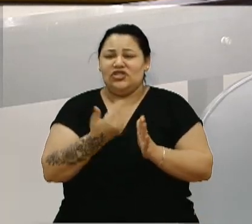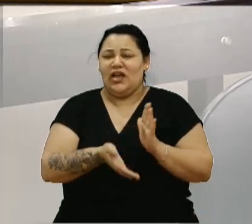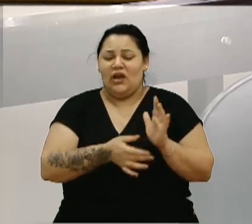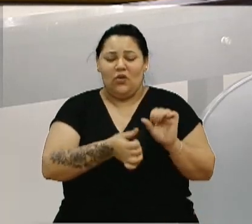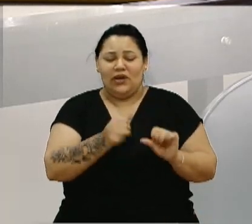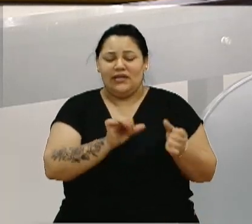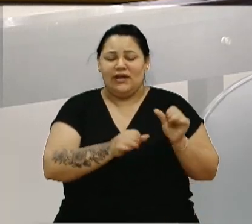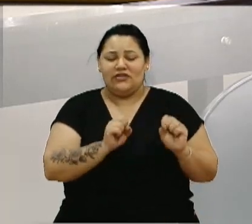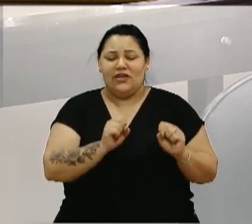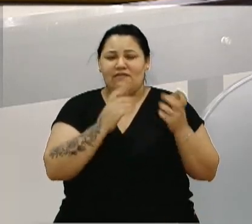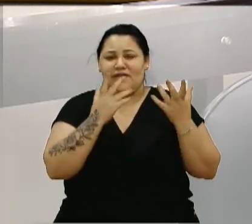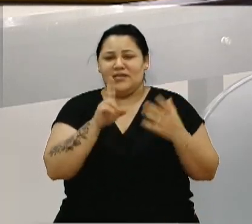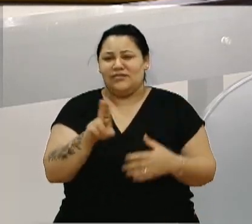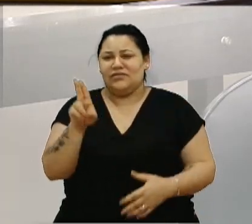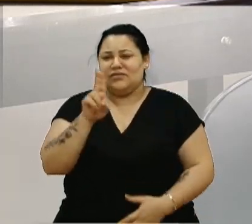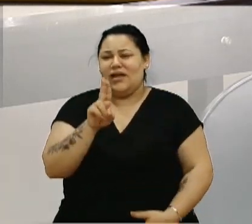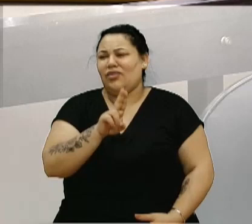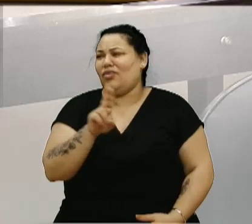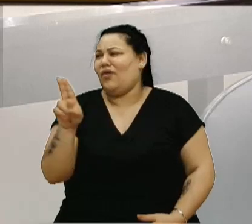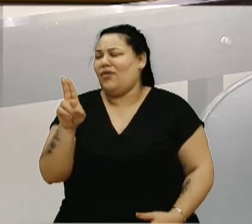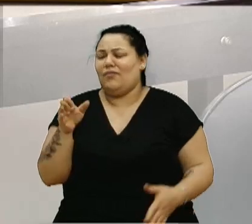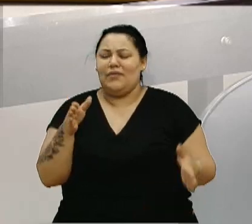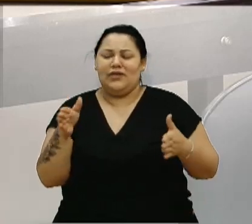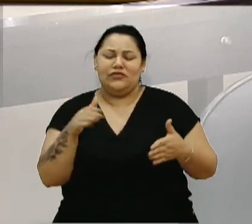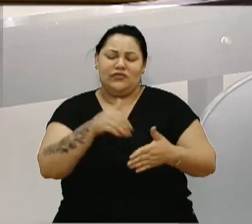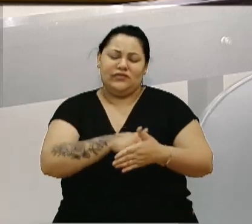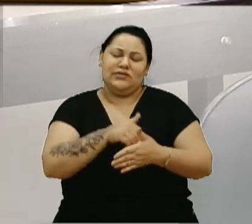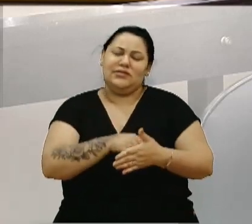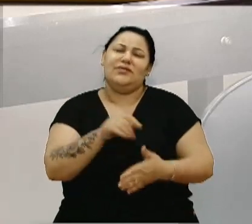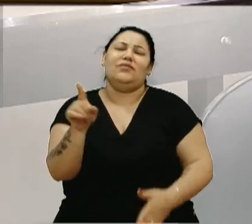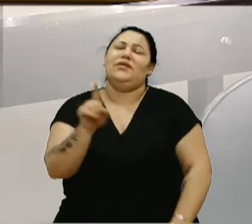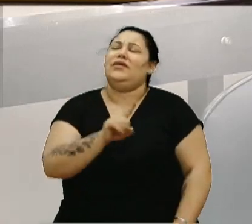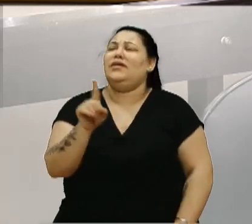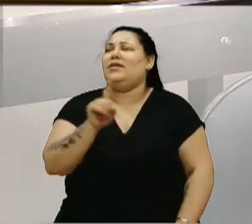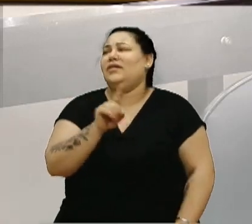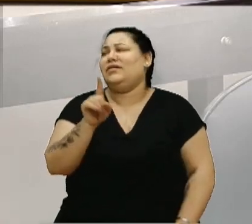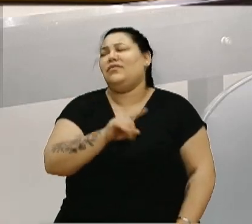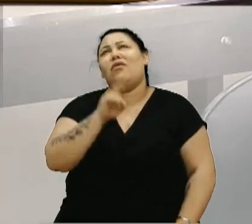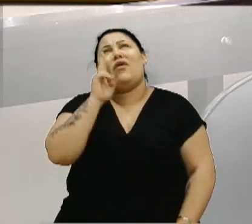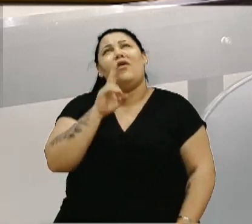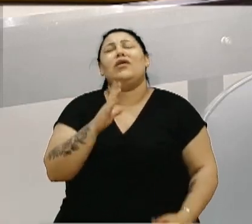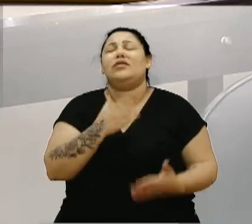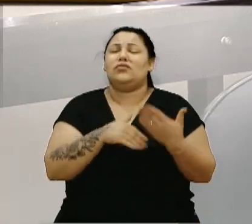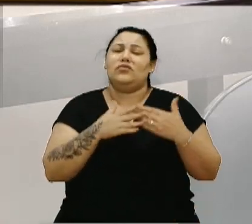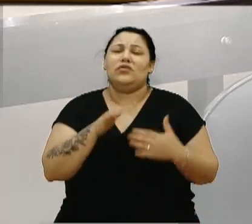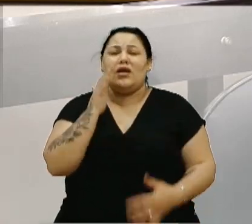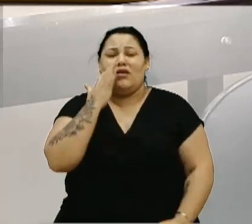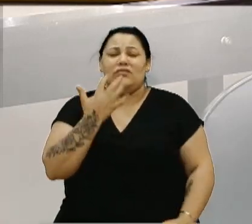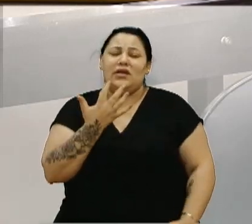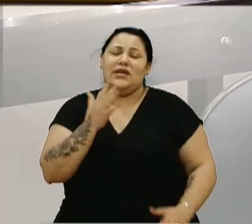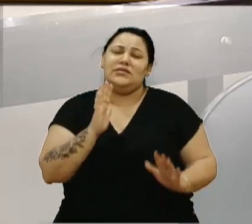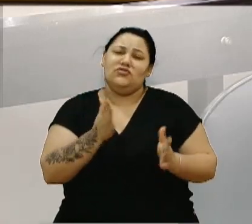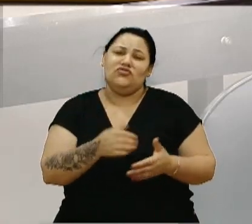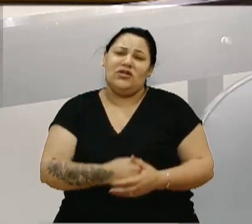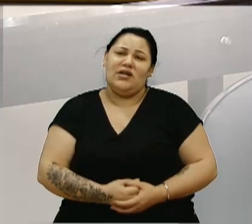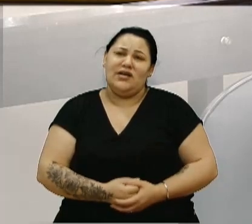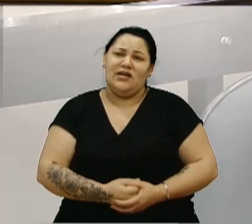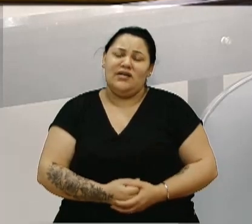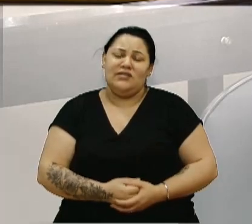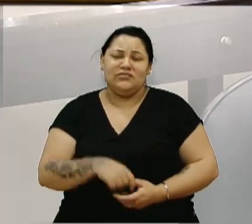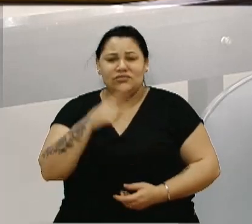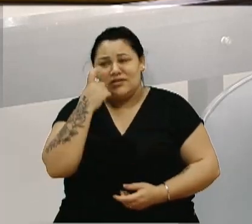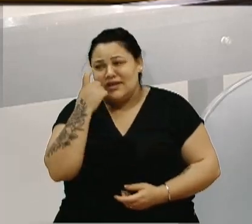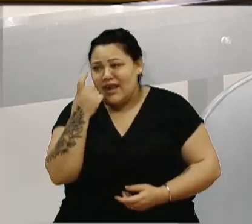Uva para usar nome, porque é época de eleição, não, gente. Olha o que aconteceu de cima para baixo. Dos interesses, como